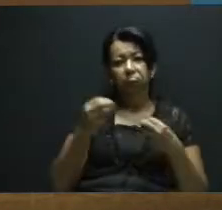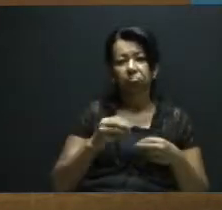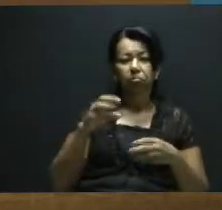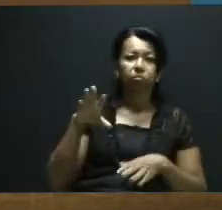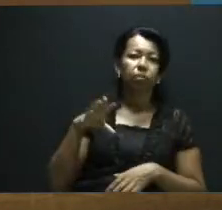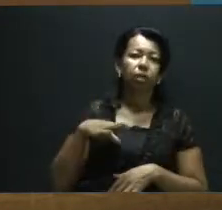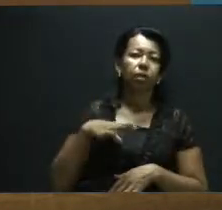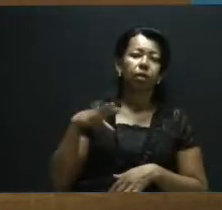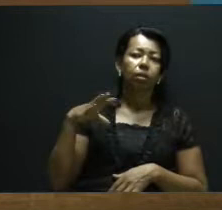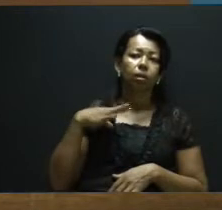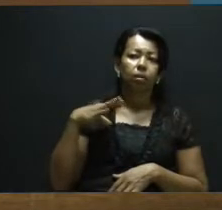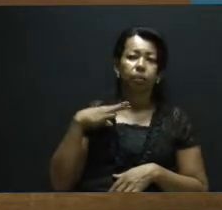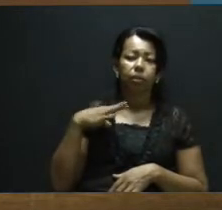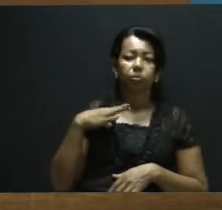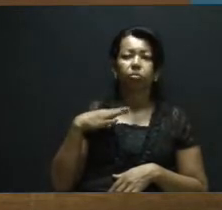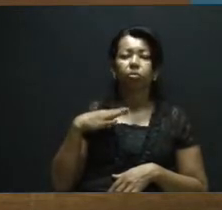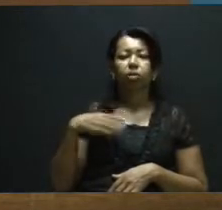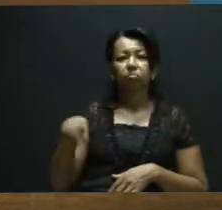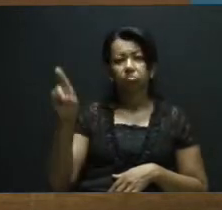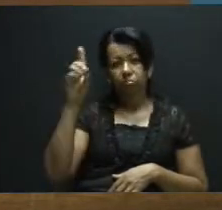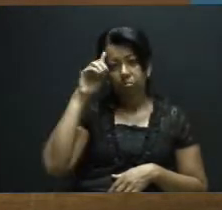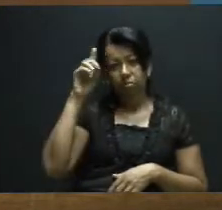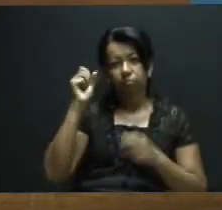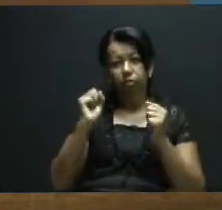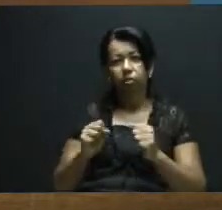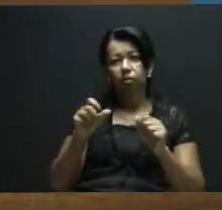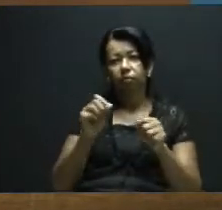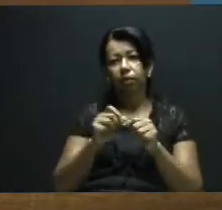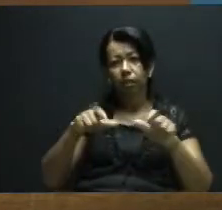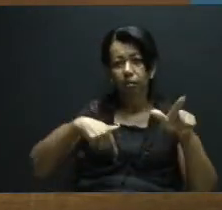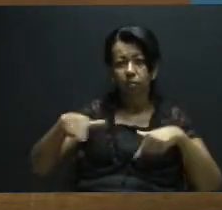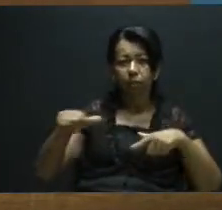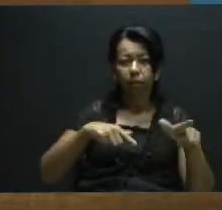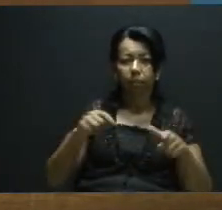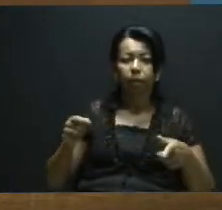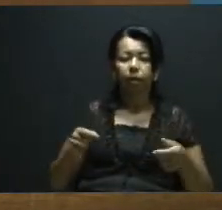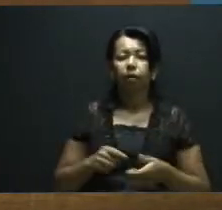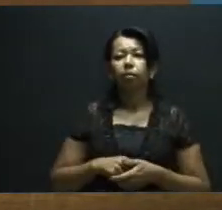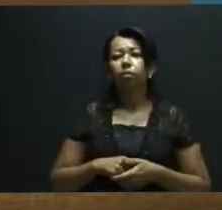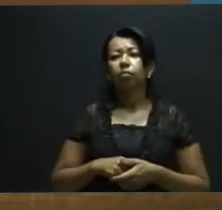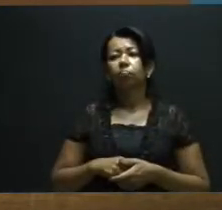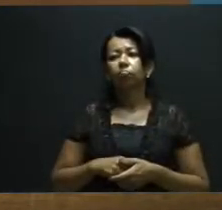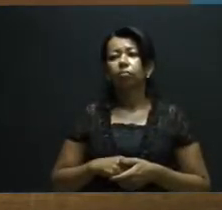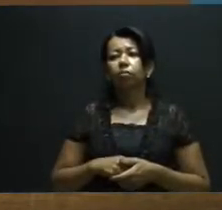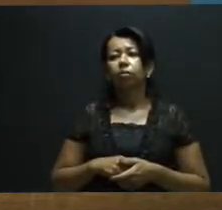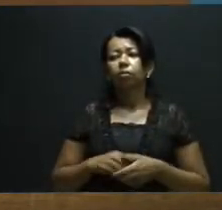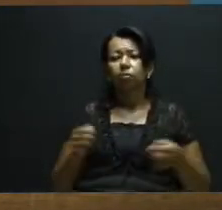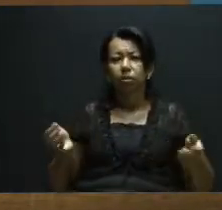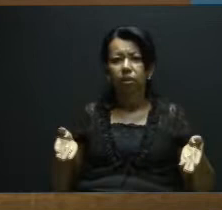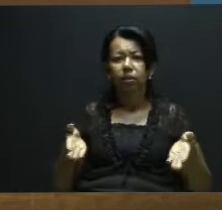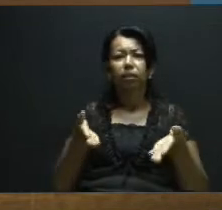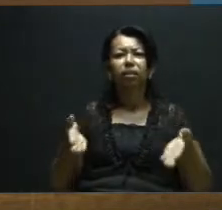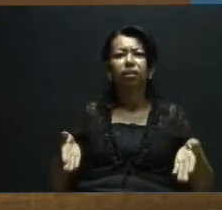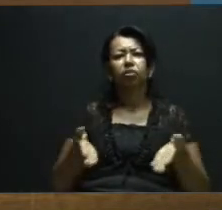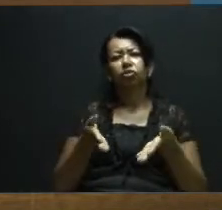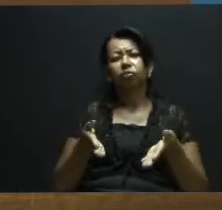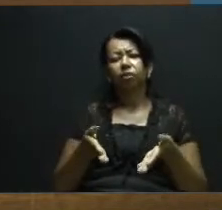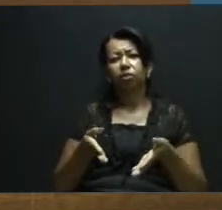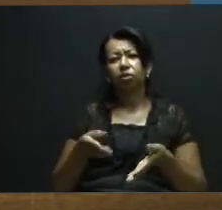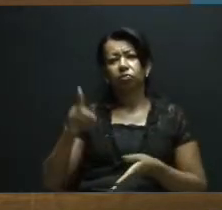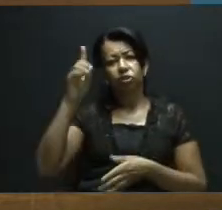munícipes que ali passam diariamente elas possam fazer o trabalho da motivação nós no dia a dia nós recebemos